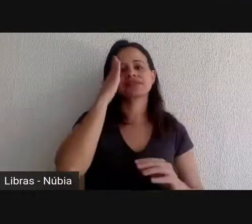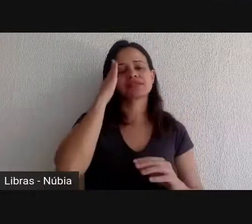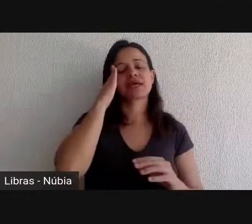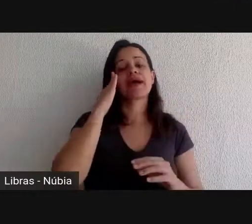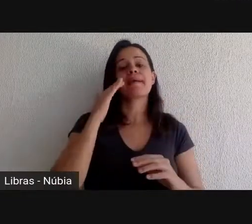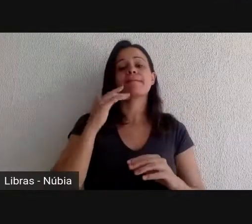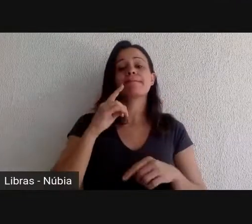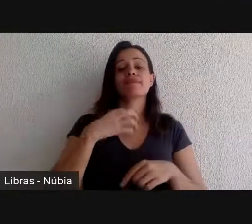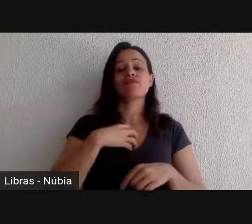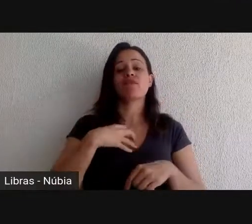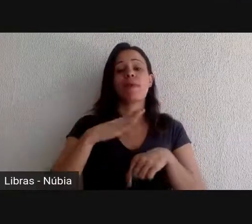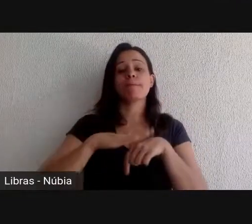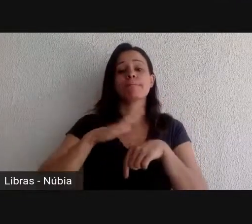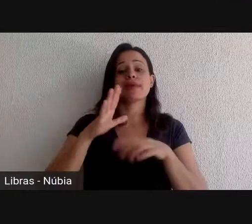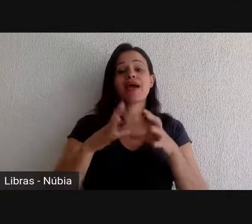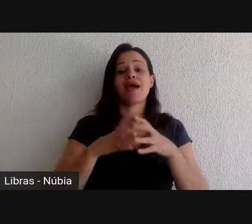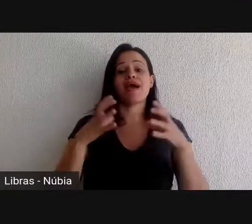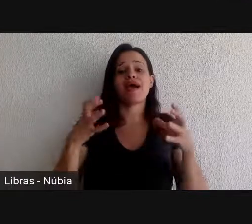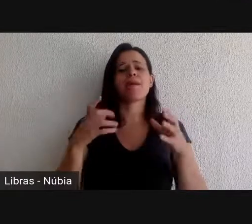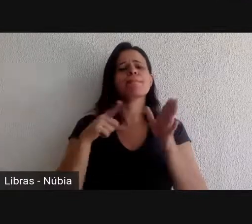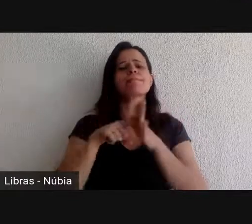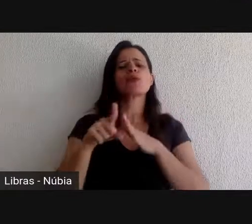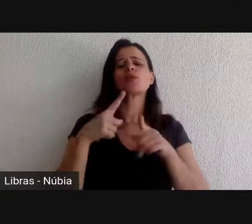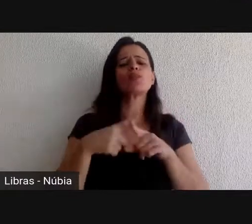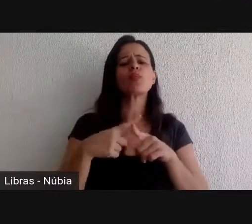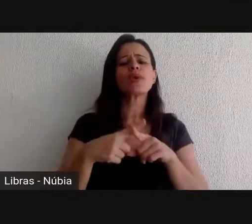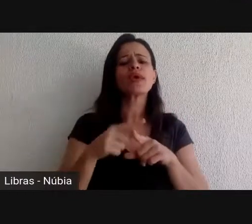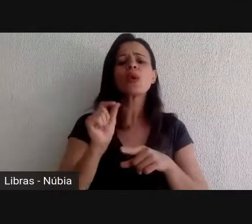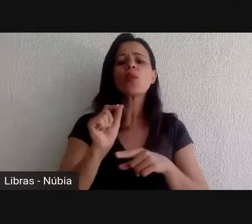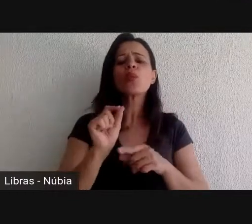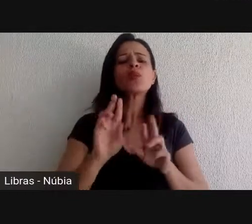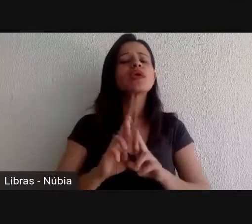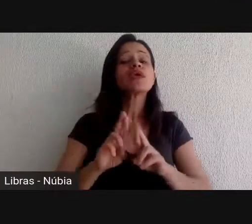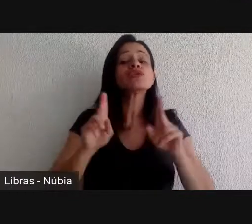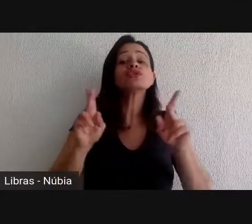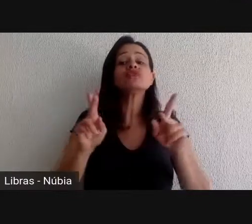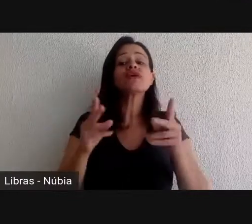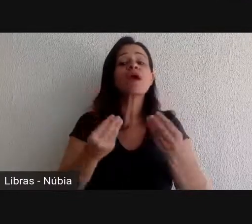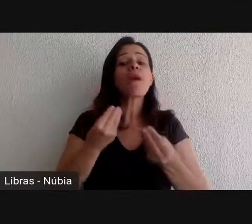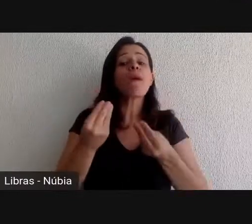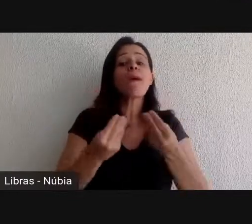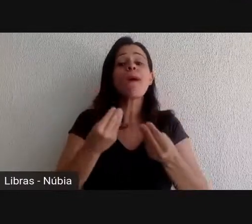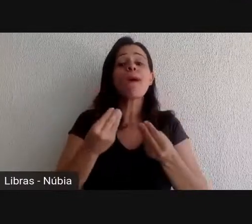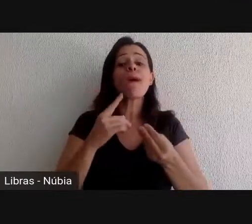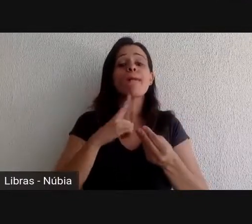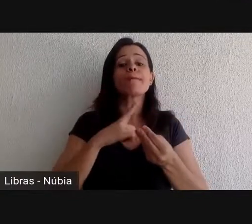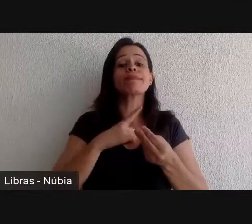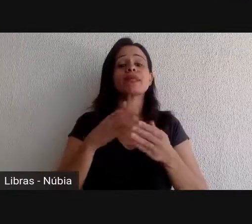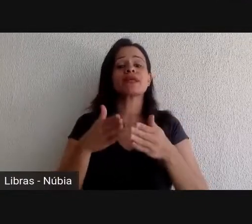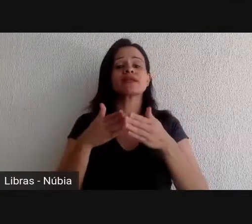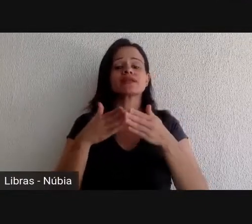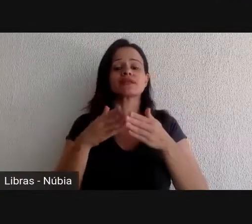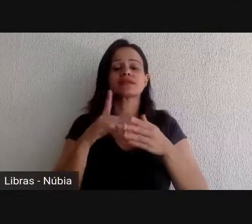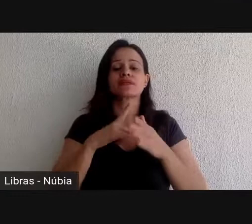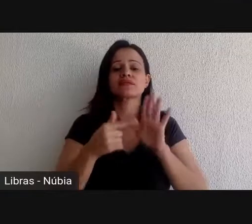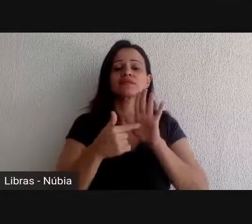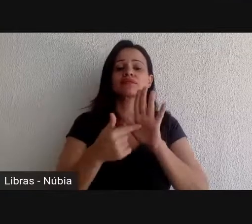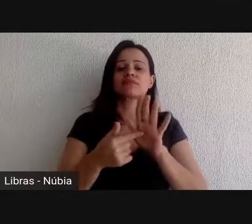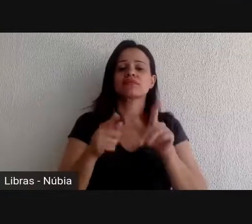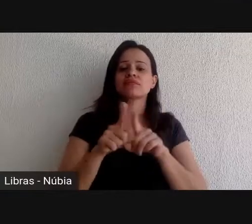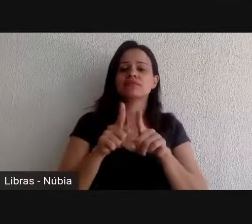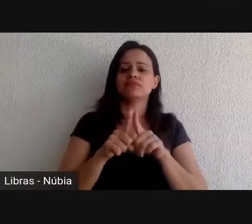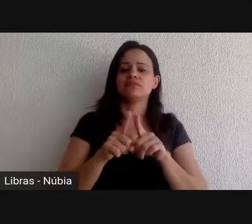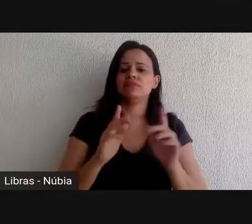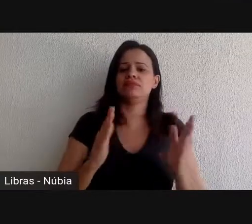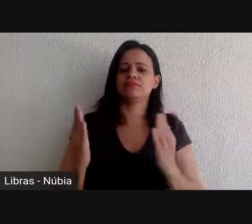mais ampla esse cenário e se perguntar o porquê, o que é diferente na condução do licenciamento de uma linha de transmissão e de uma rodovia.